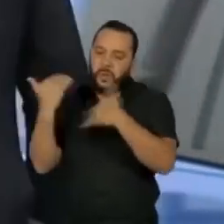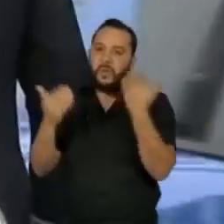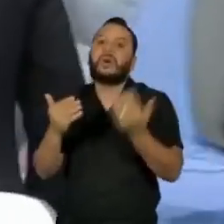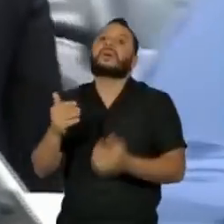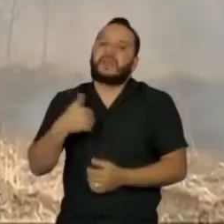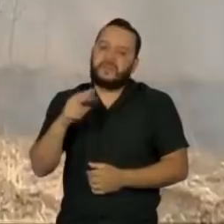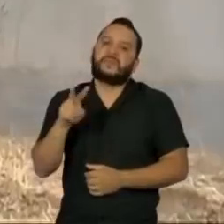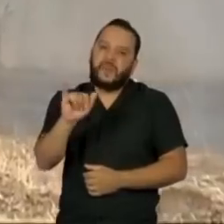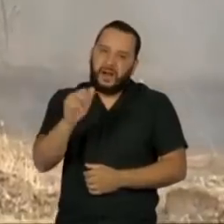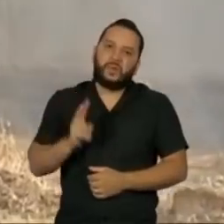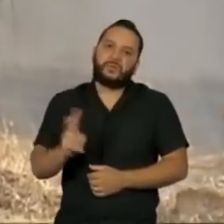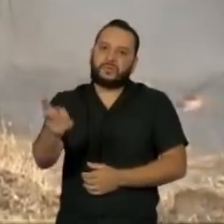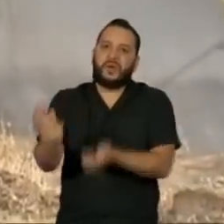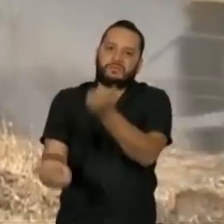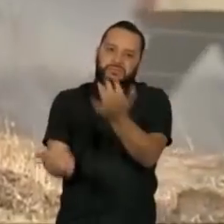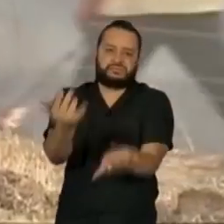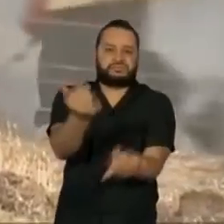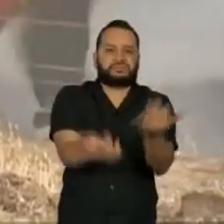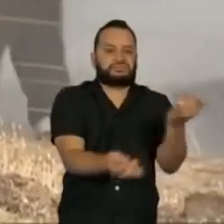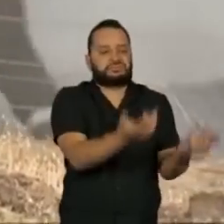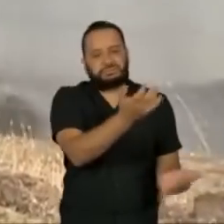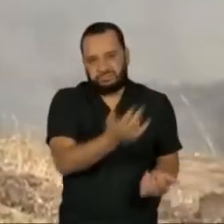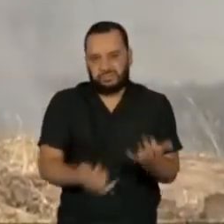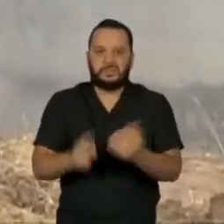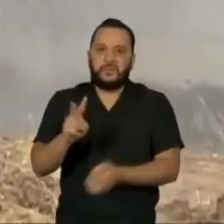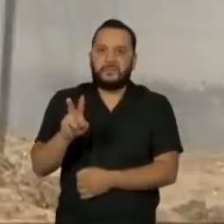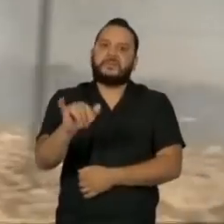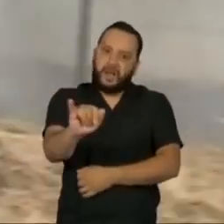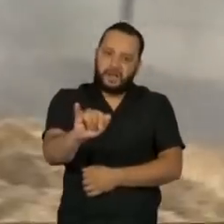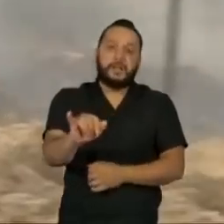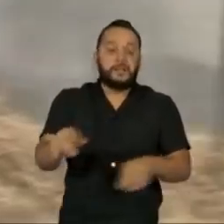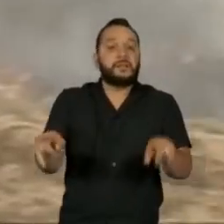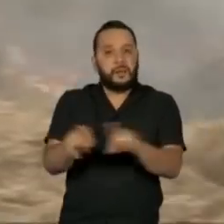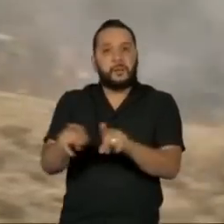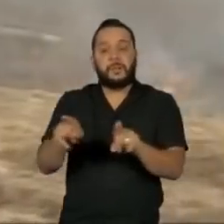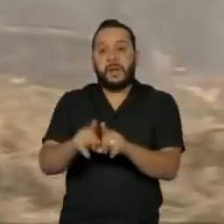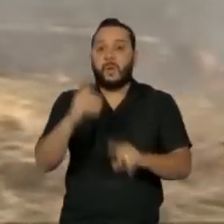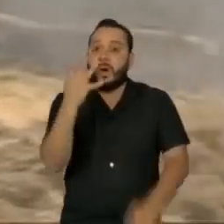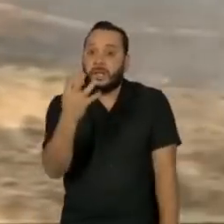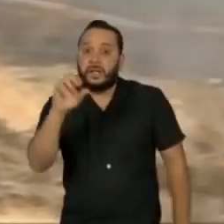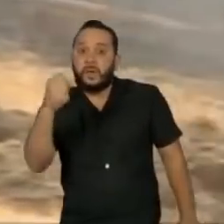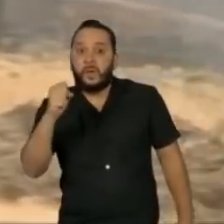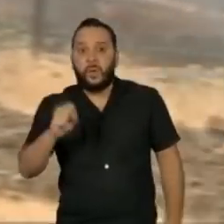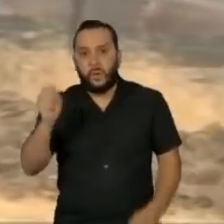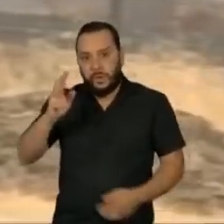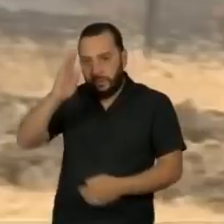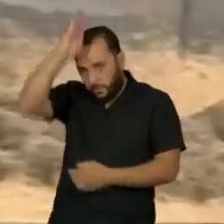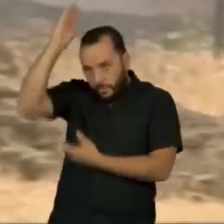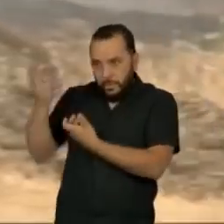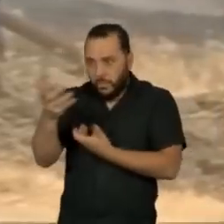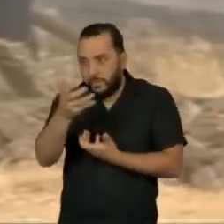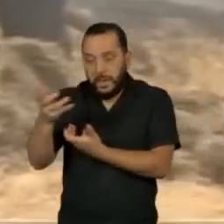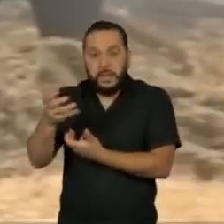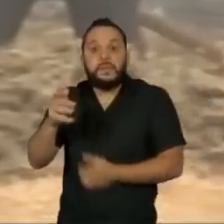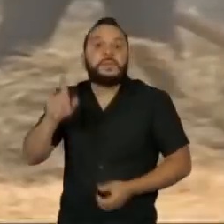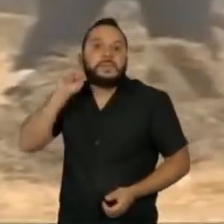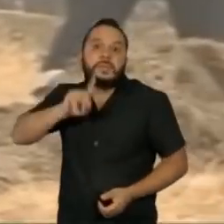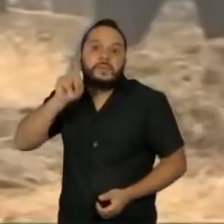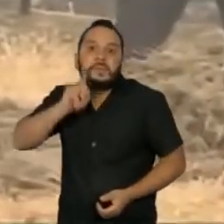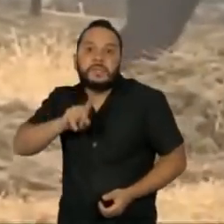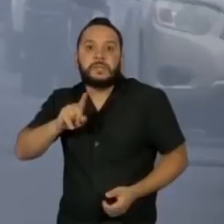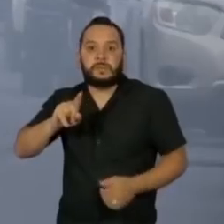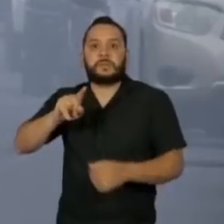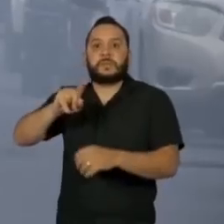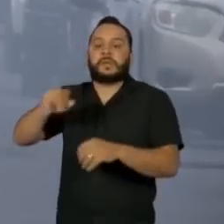por meses. Hoje devem chegar ao país 48 bombeiros dos Estados Unidos e do Canadá para ajudar no combate